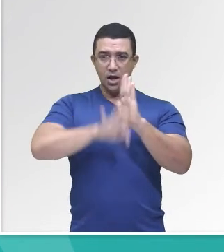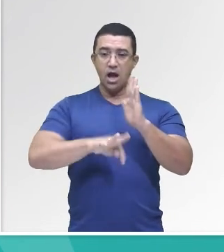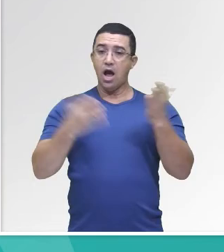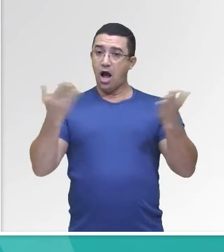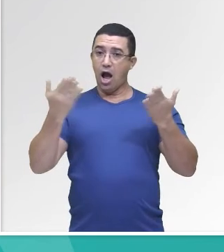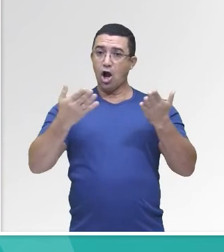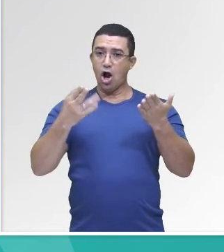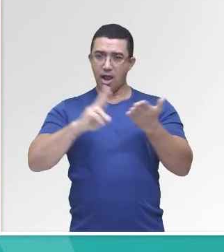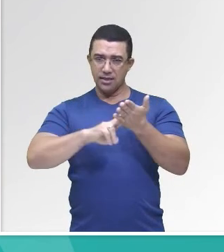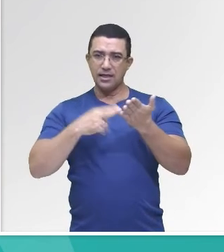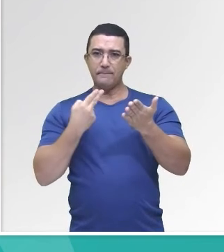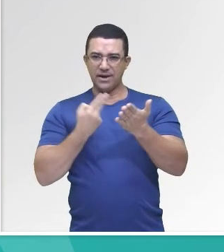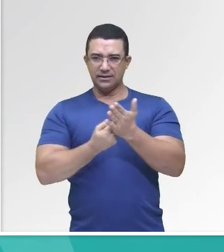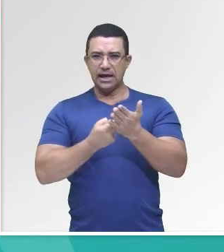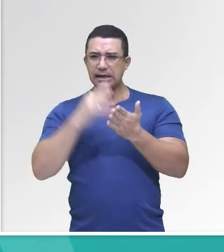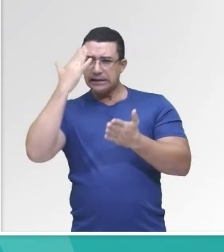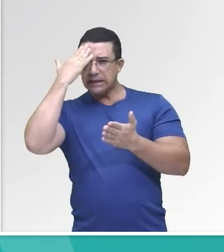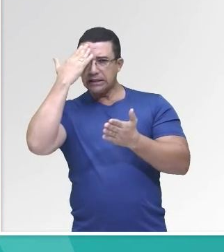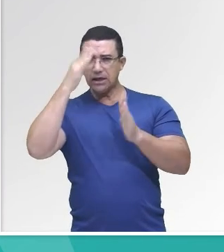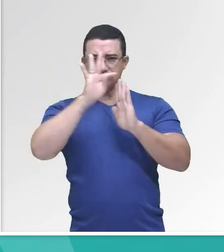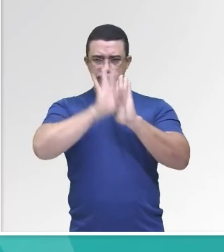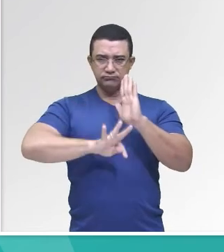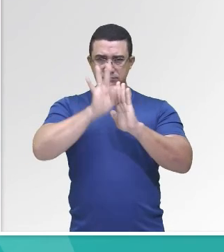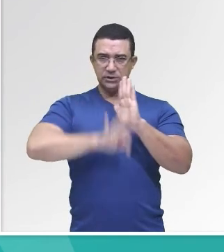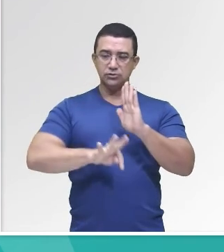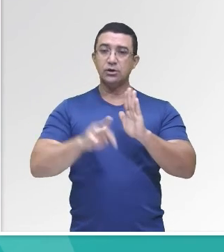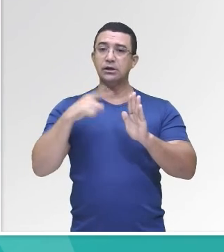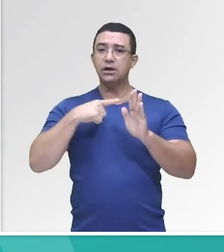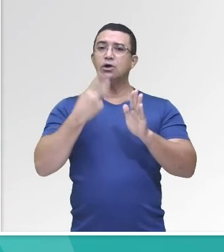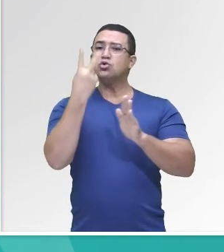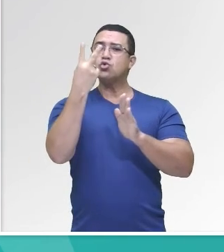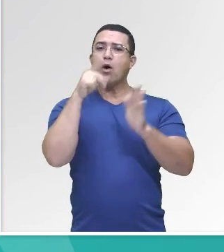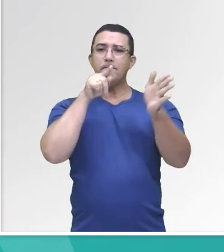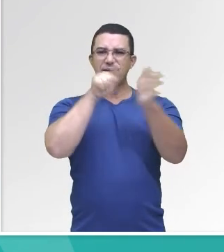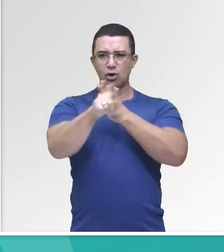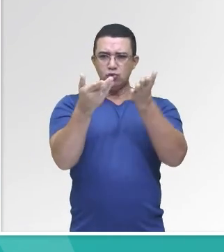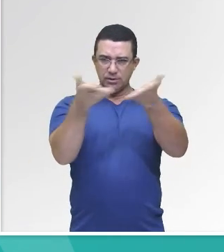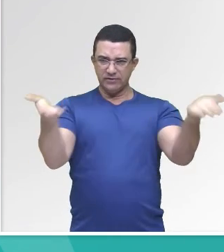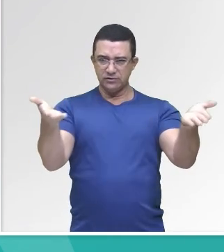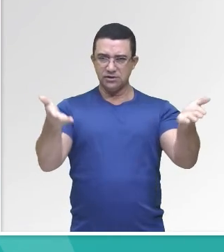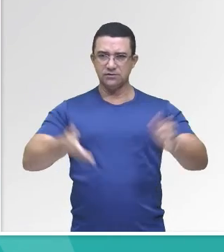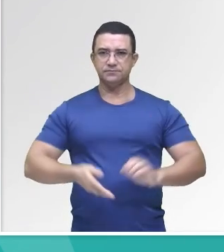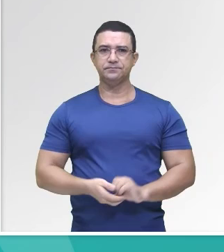uma breve interpretação desse texto. Eu tenho duas perguntinhas aqui para vocês. Olha,